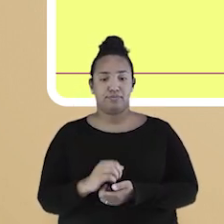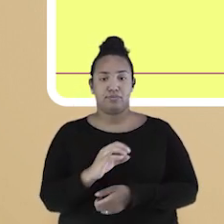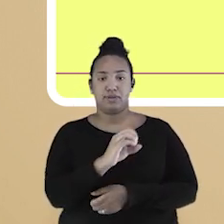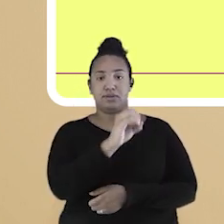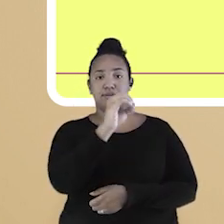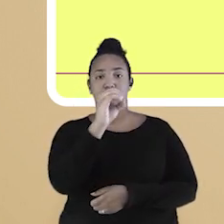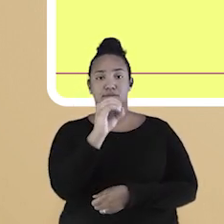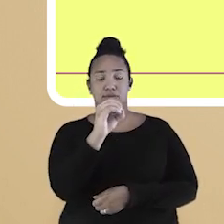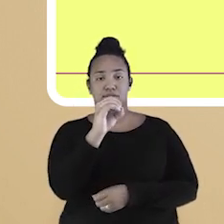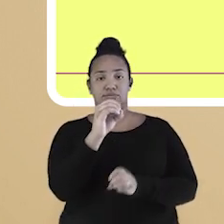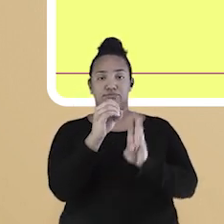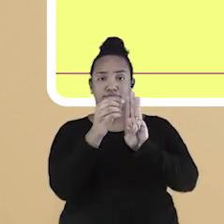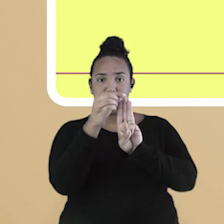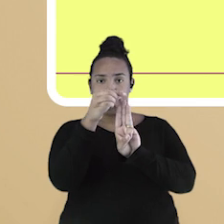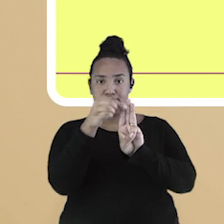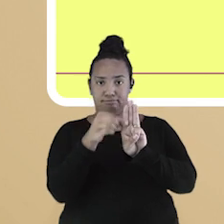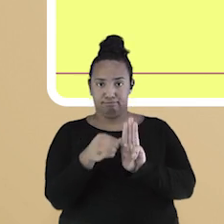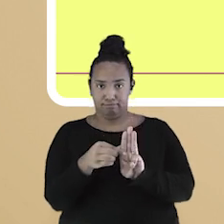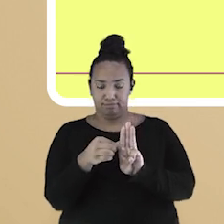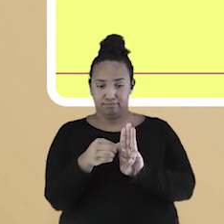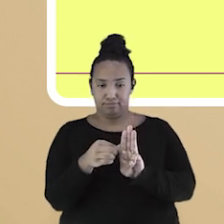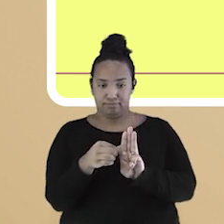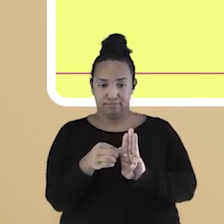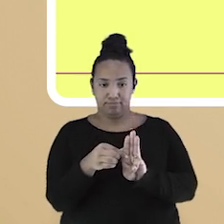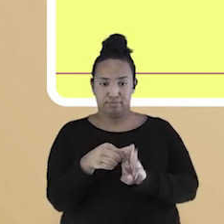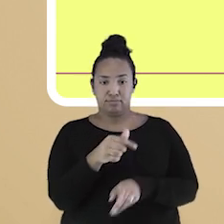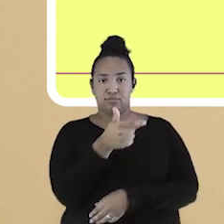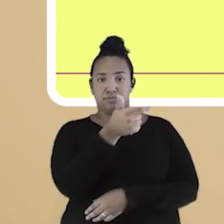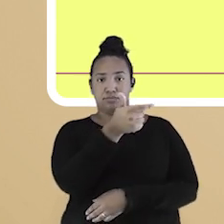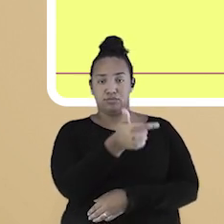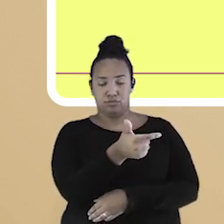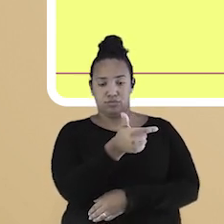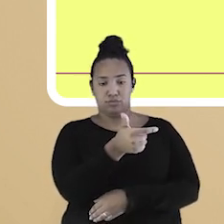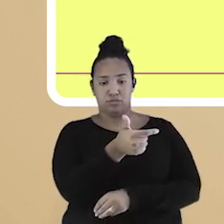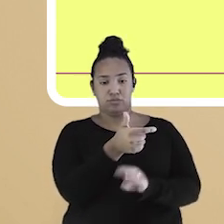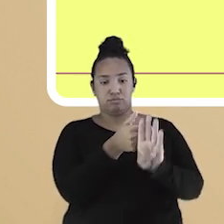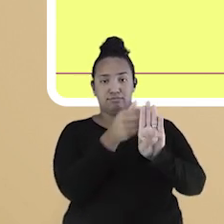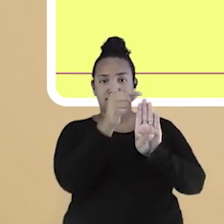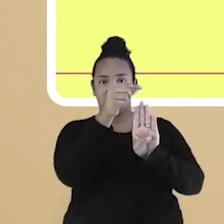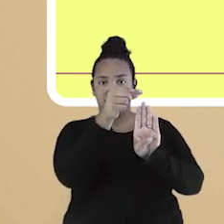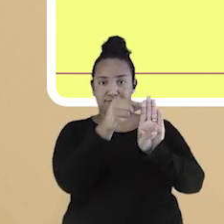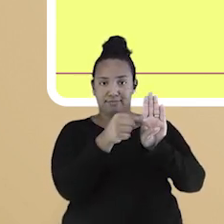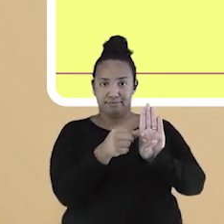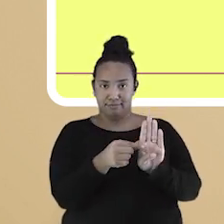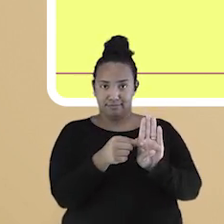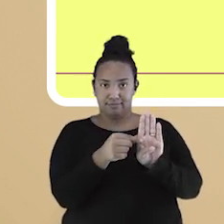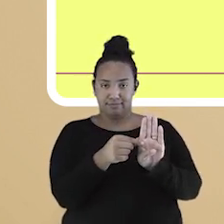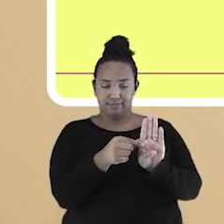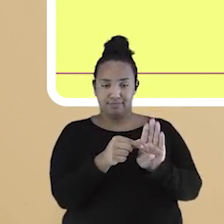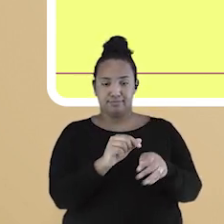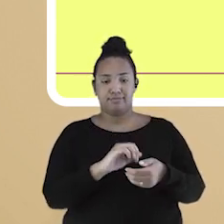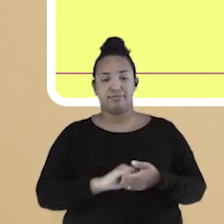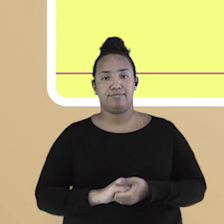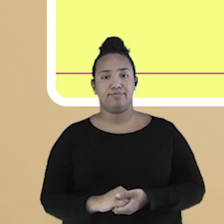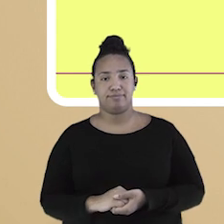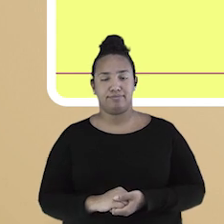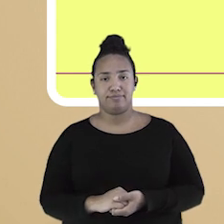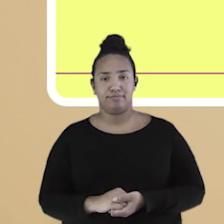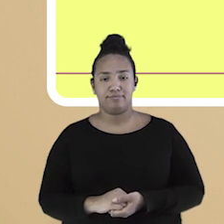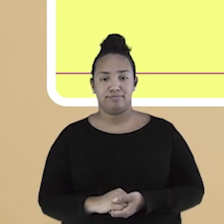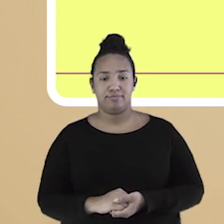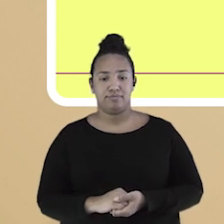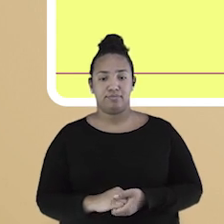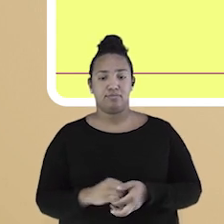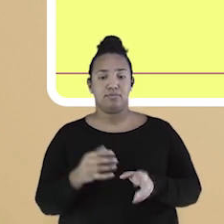posição das centenas. E o 2, ele está na posição de unidade de milhar,